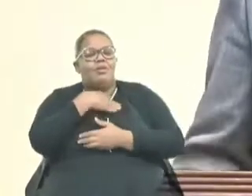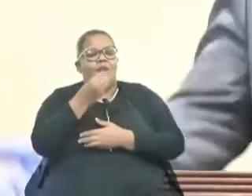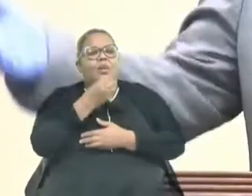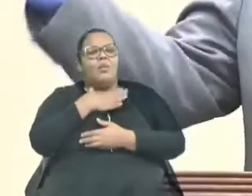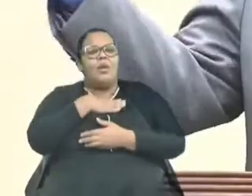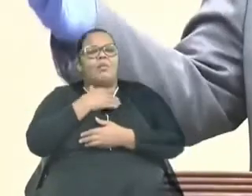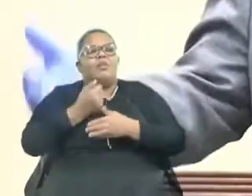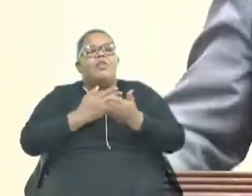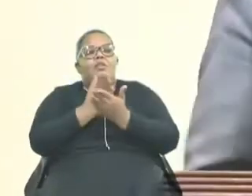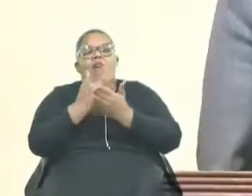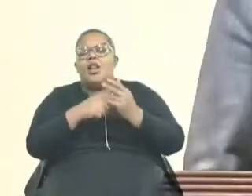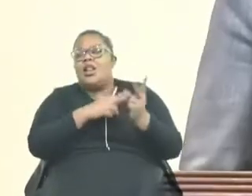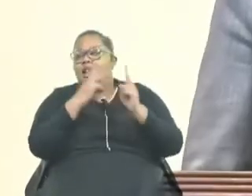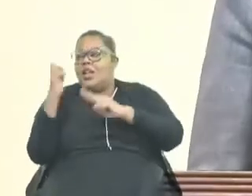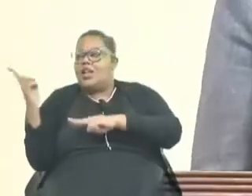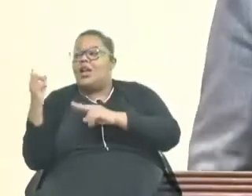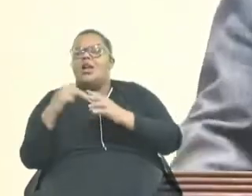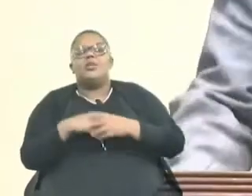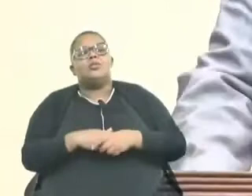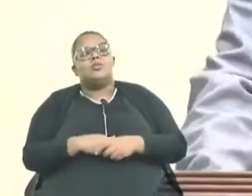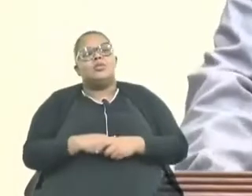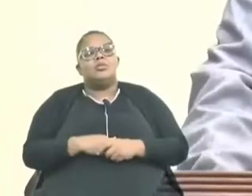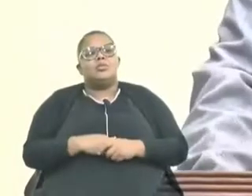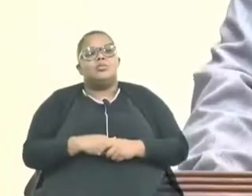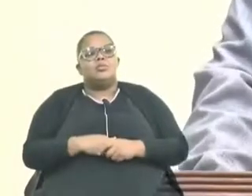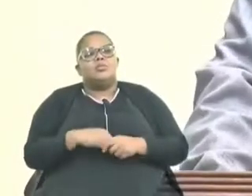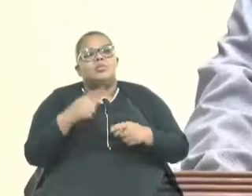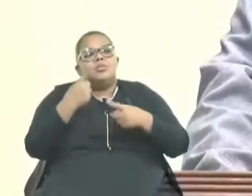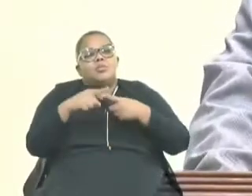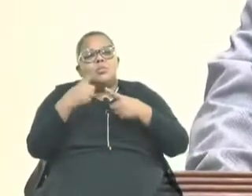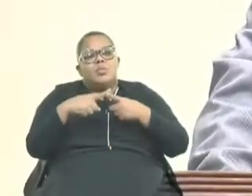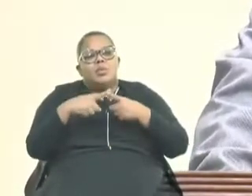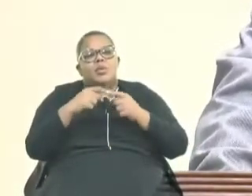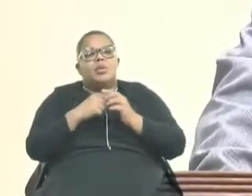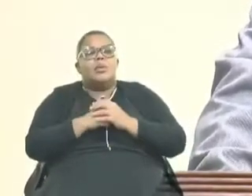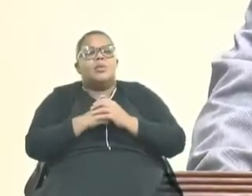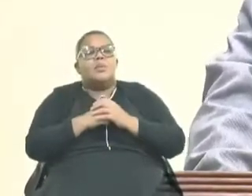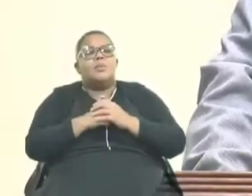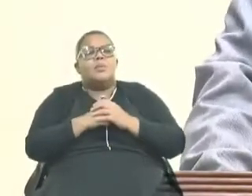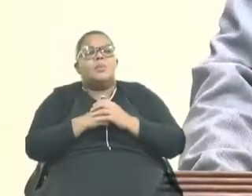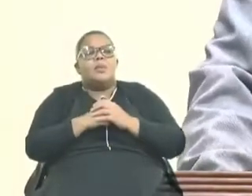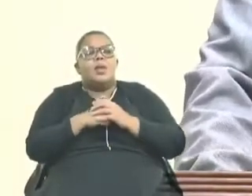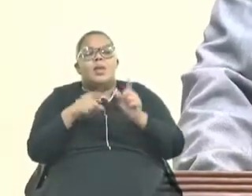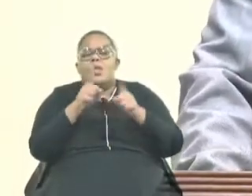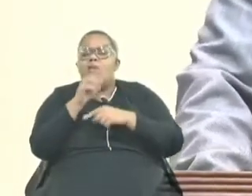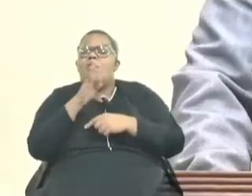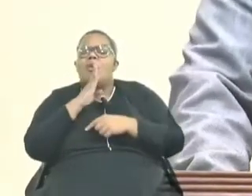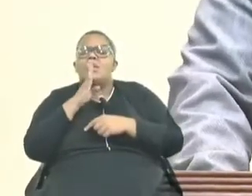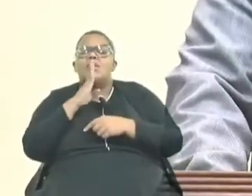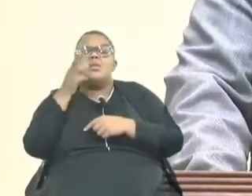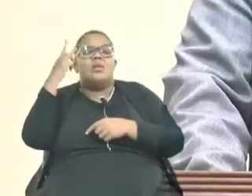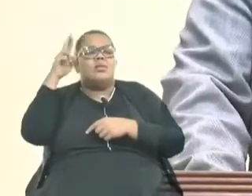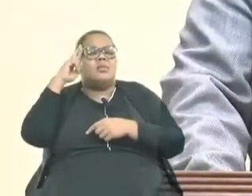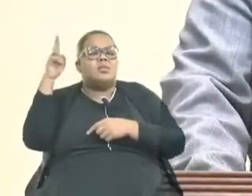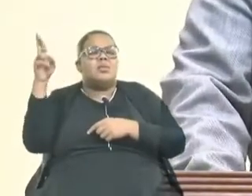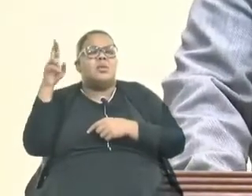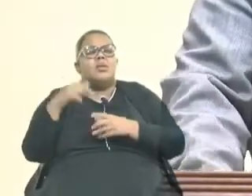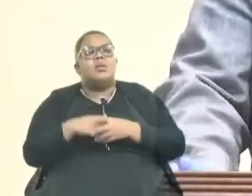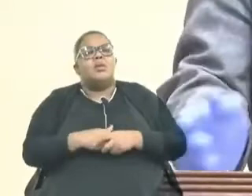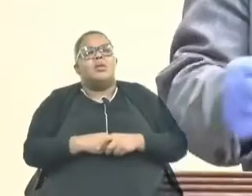filho meu torna deitar-te porém Samuel ainda não conhecia ao Senhor